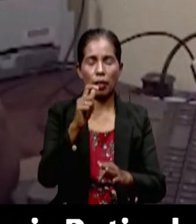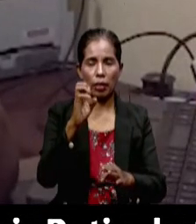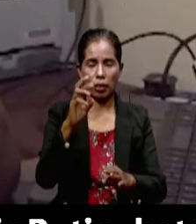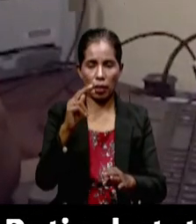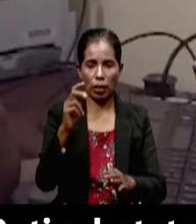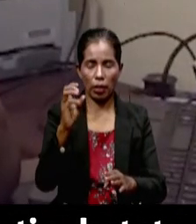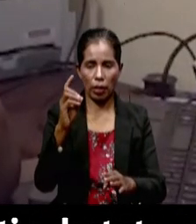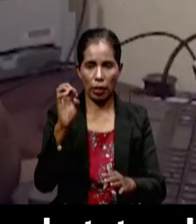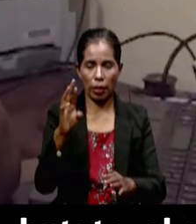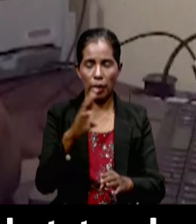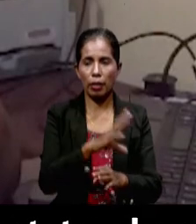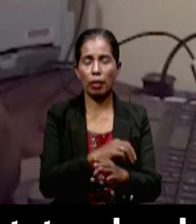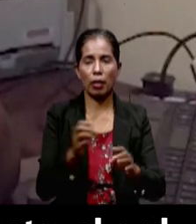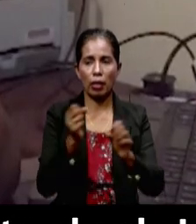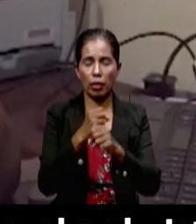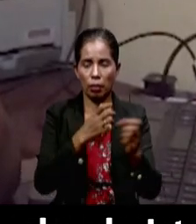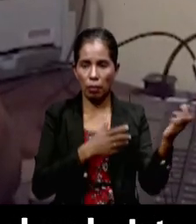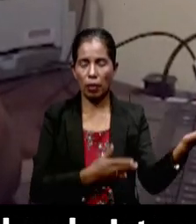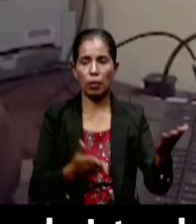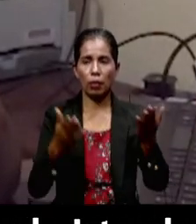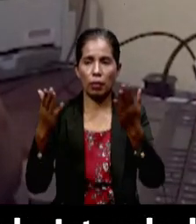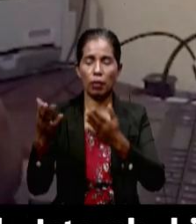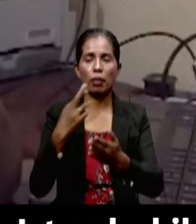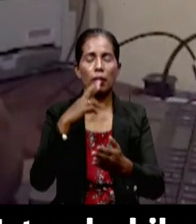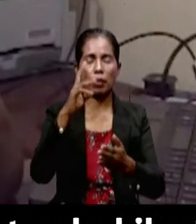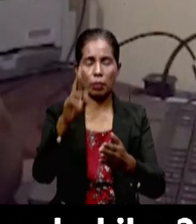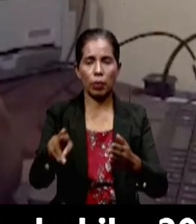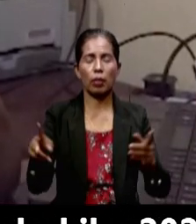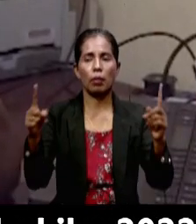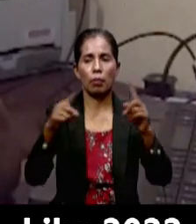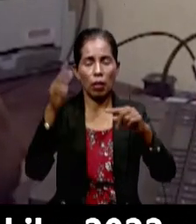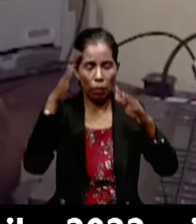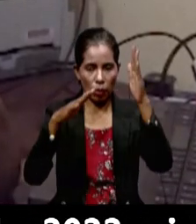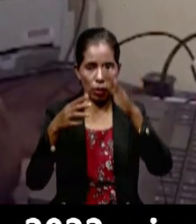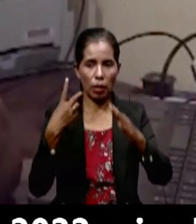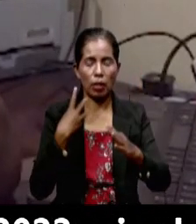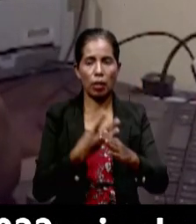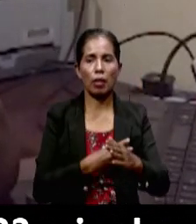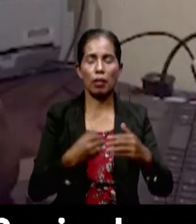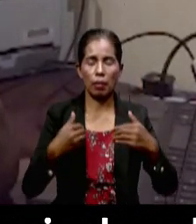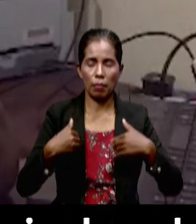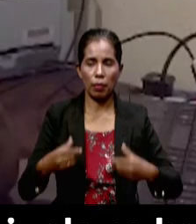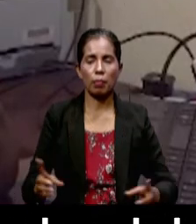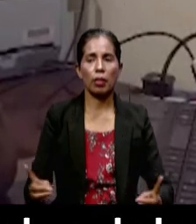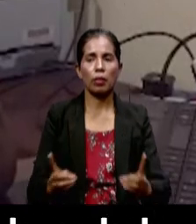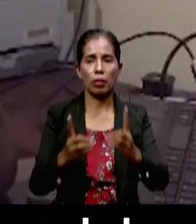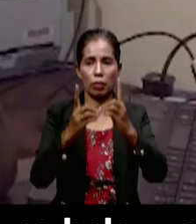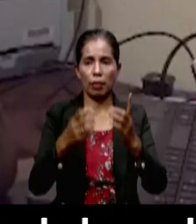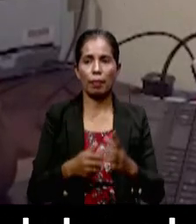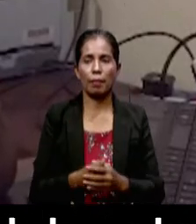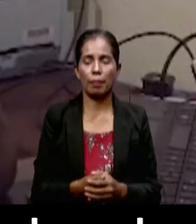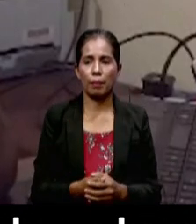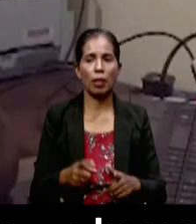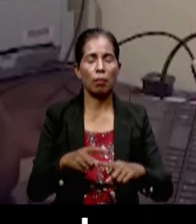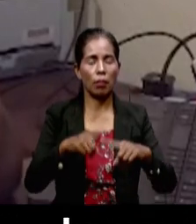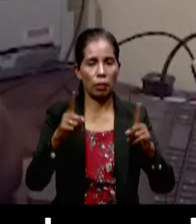tenderona para bele atu bele lori responde ba problema neve a minha ia treino sororau mas